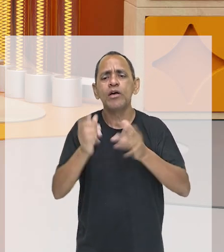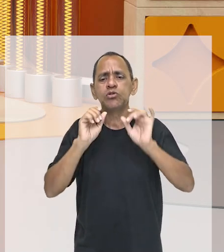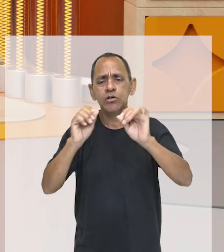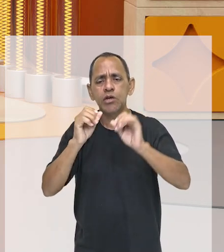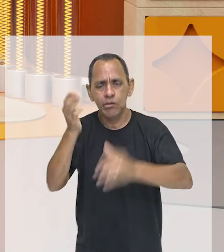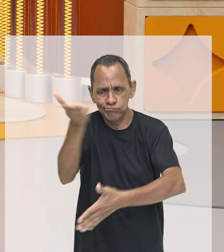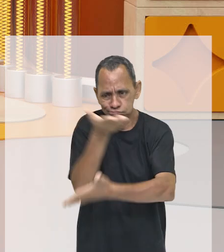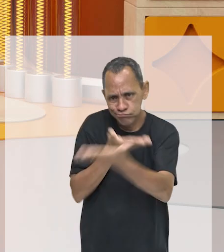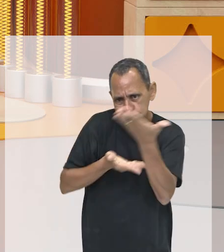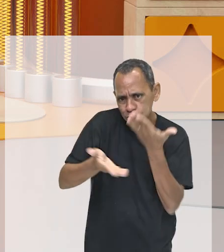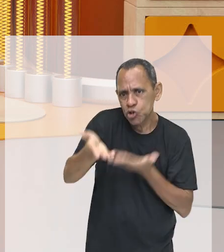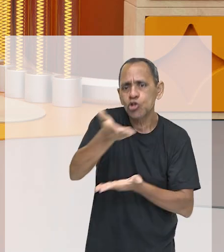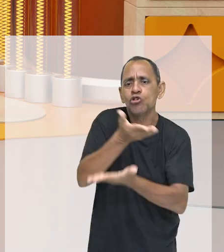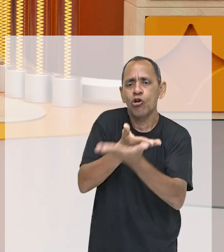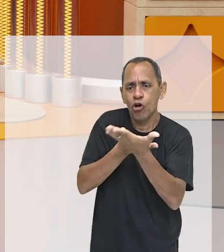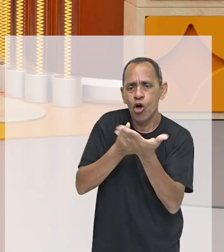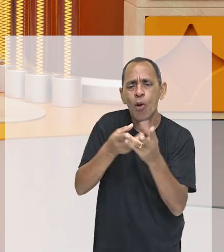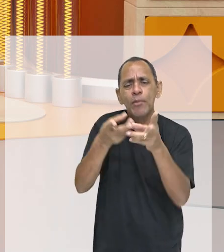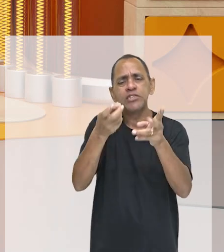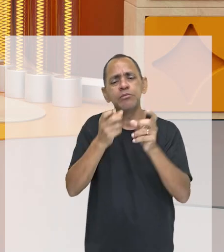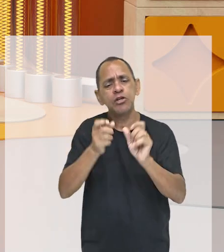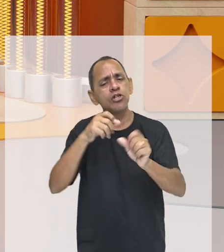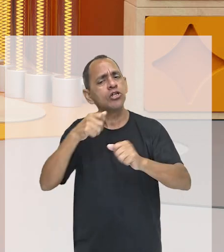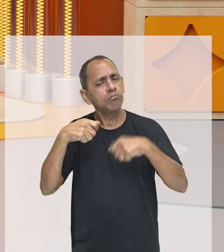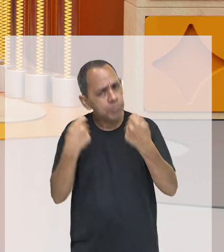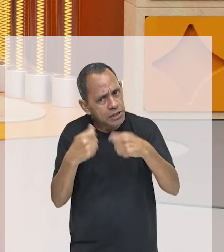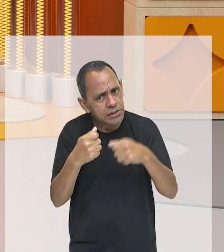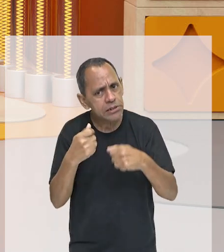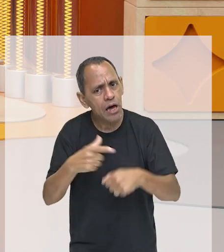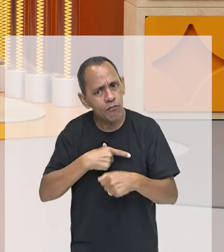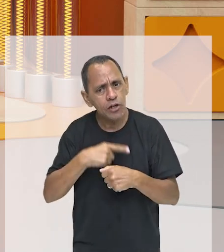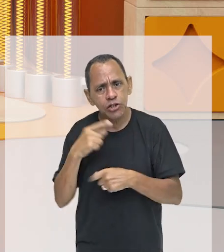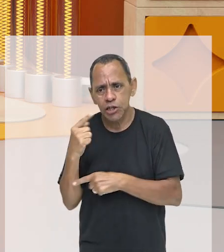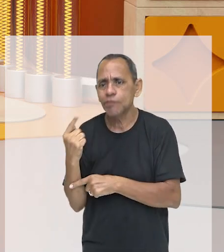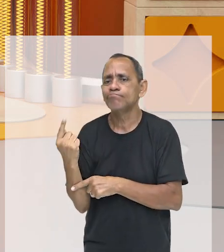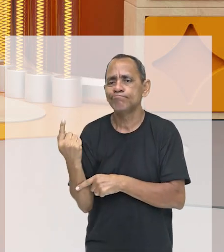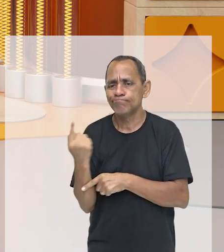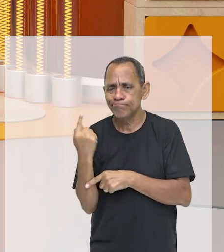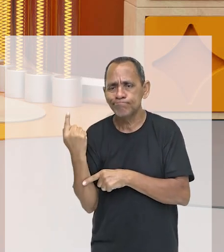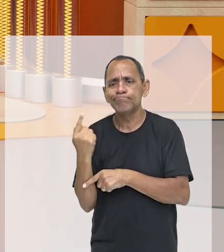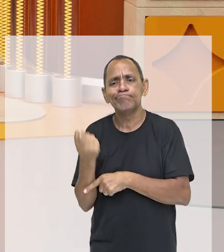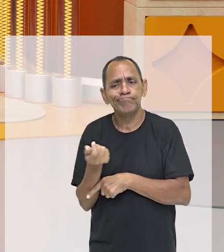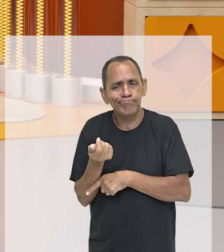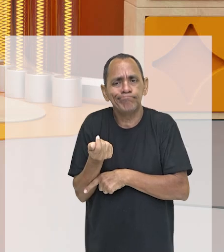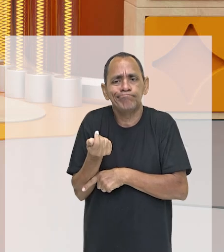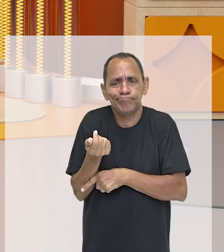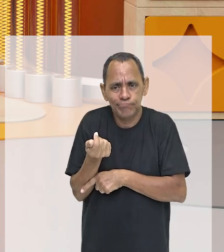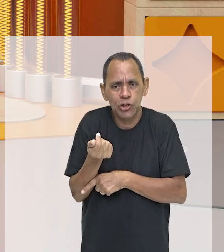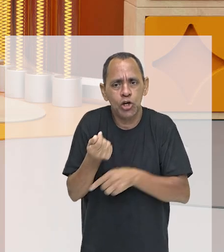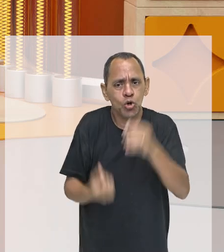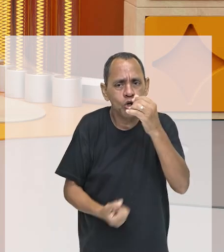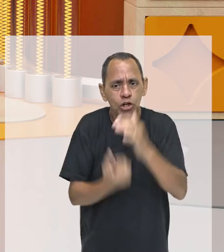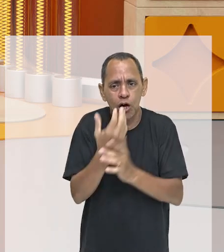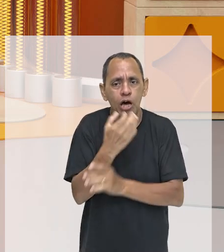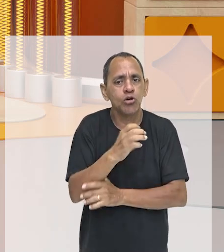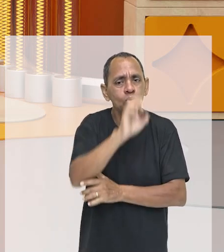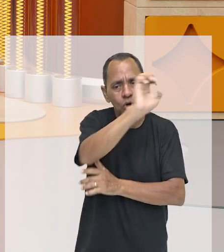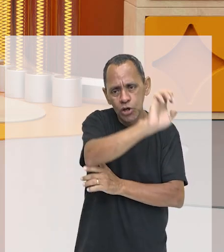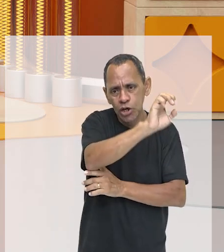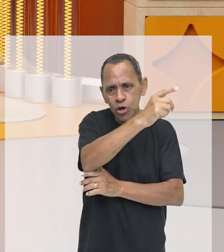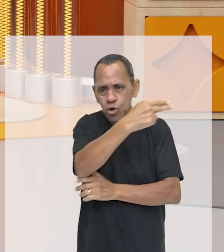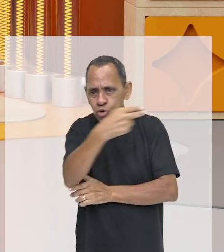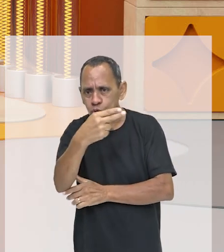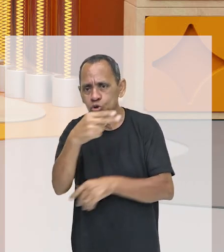melhor, vendo a necessidade de se ter uma única moeda, então acabam realmente criando o euro que até hoje eles utilizam,